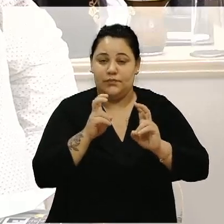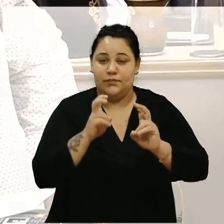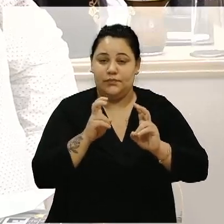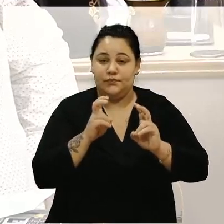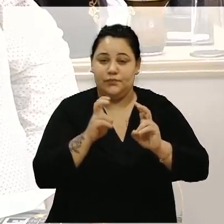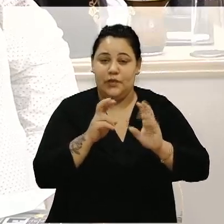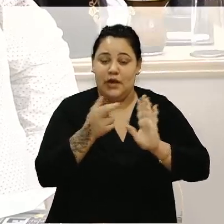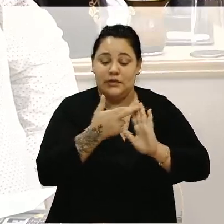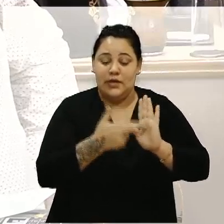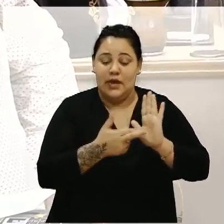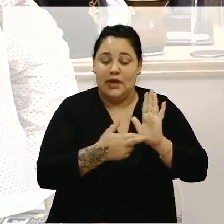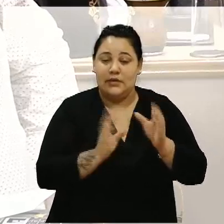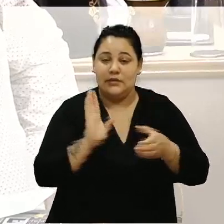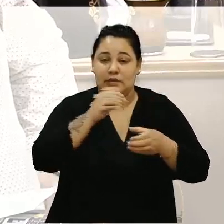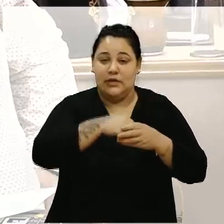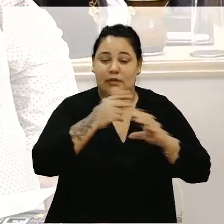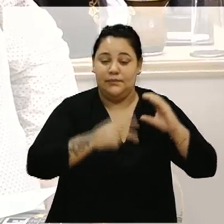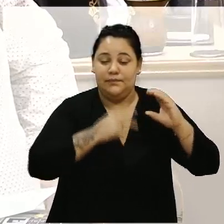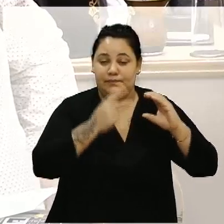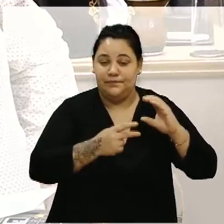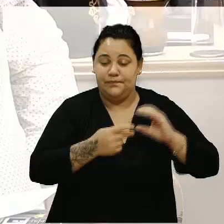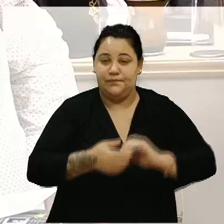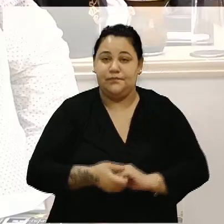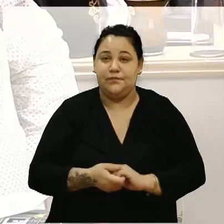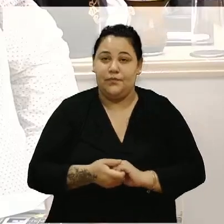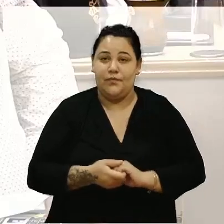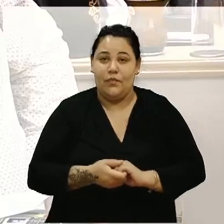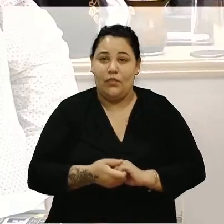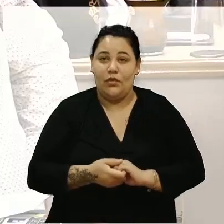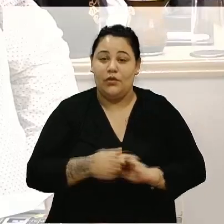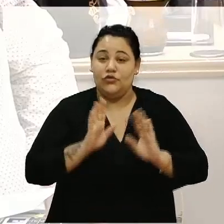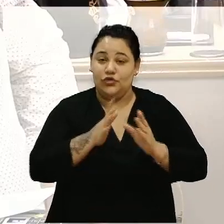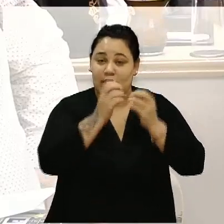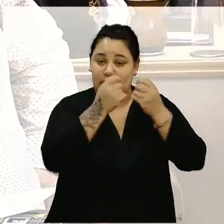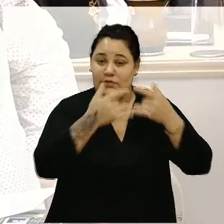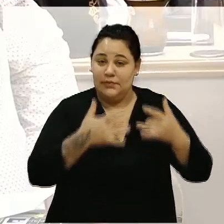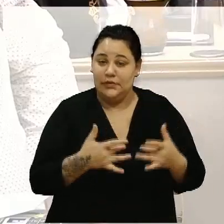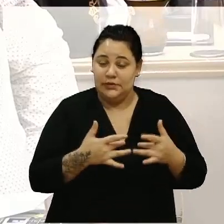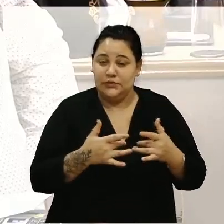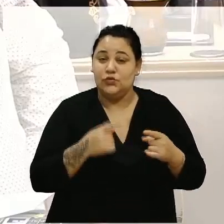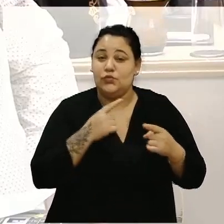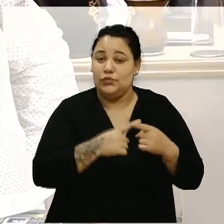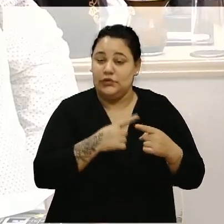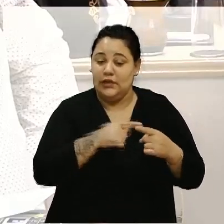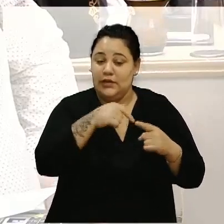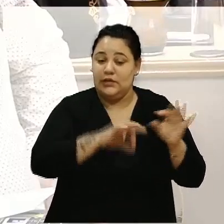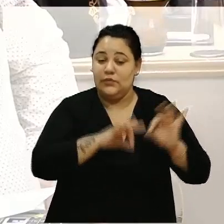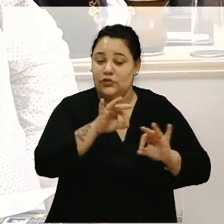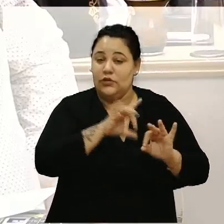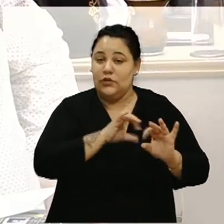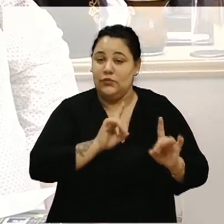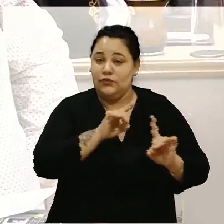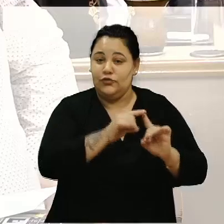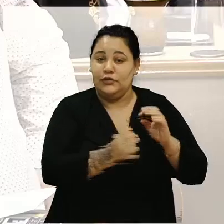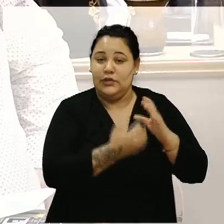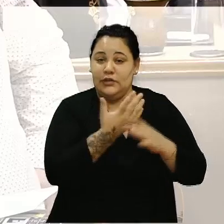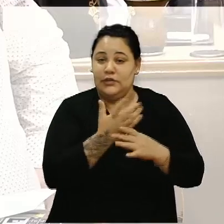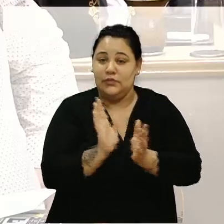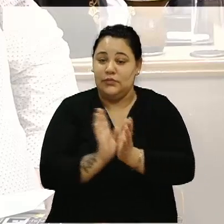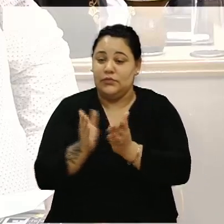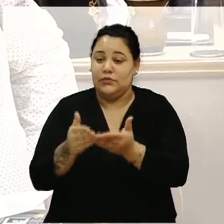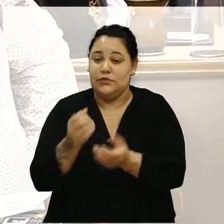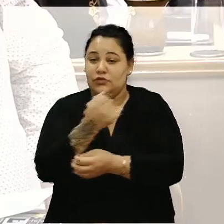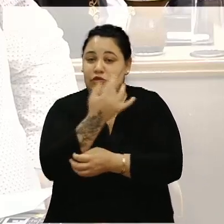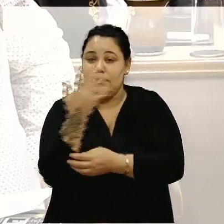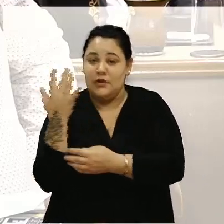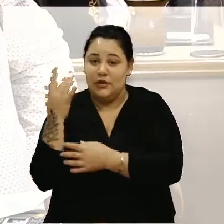da Câmara Municipal de Caxias do Sul. Consoante a exposição de motivos, o projeto objetiva a criação da Comissão de Meio